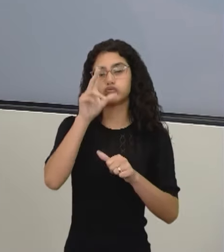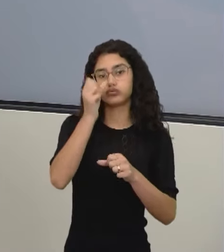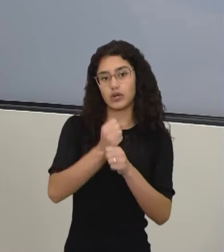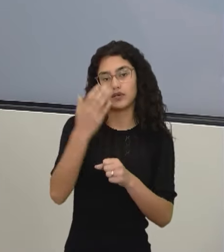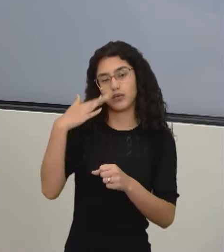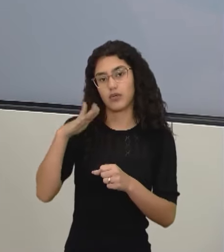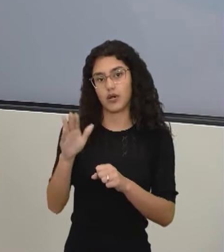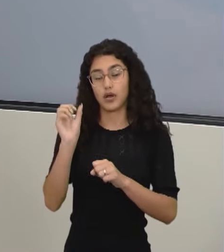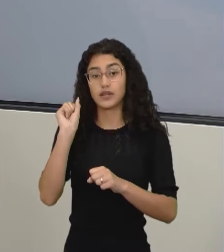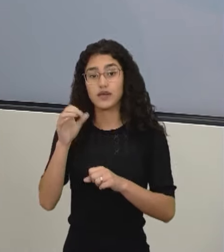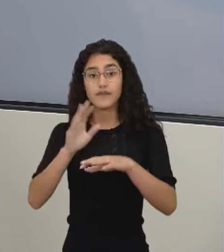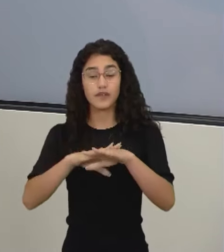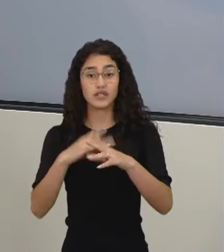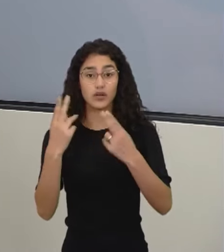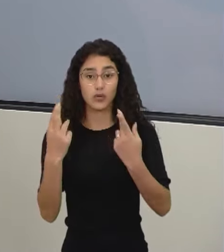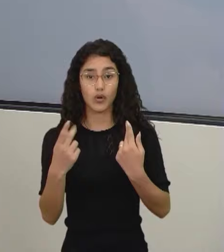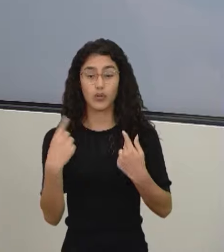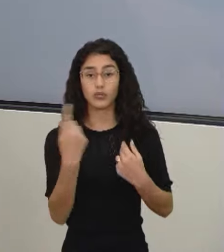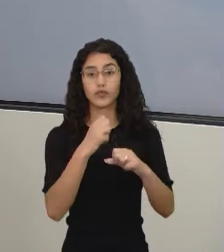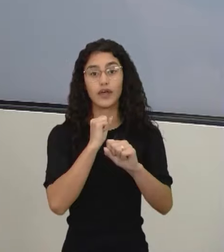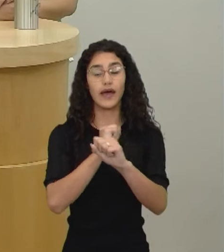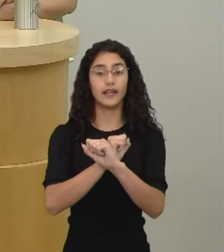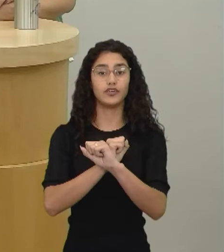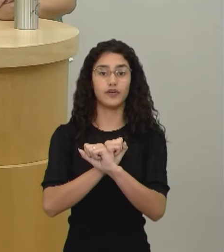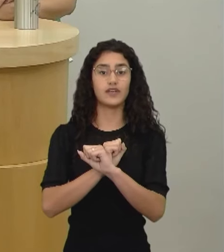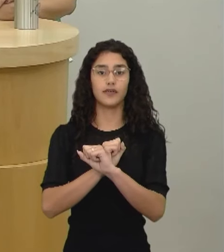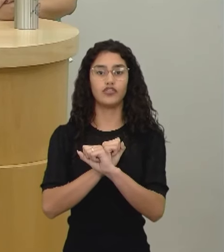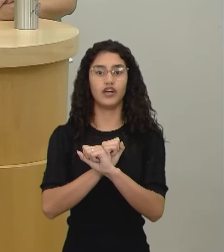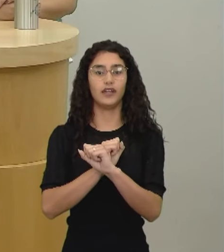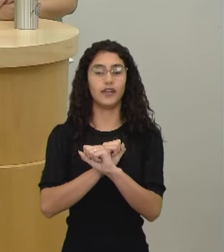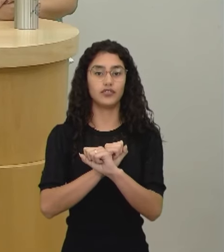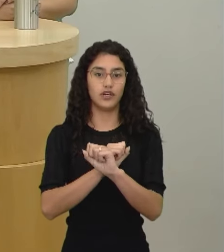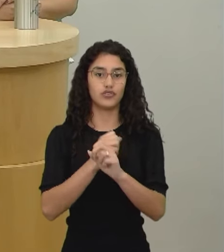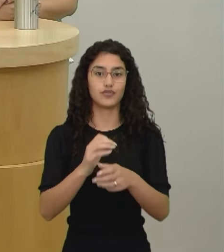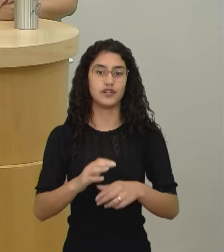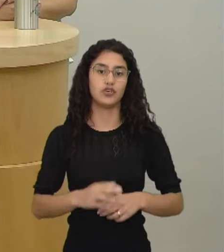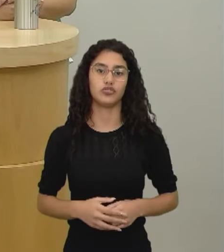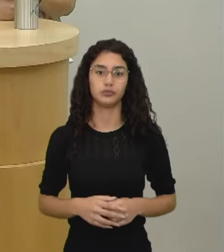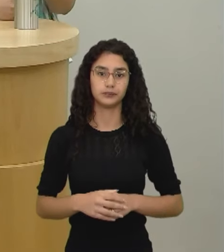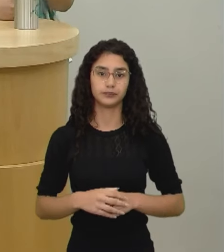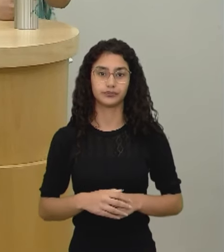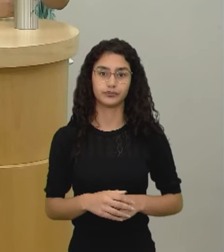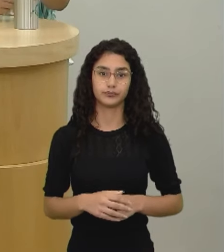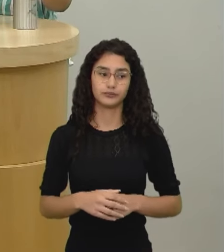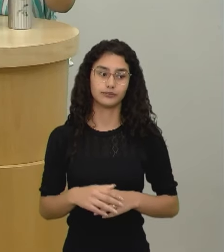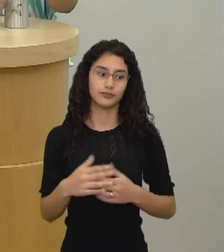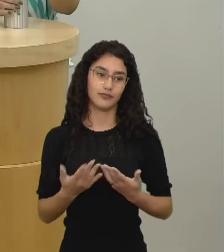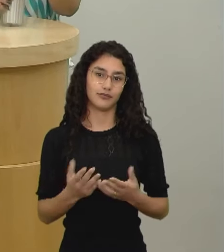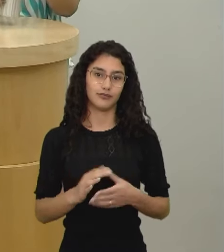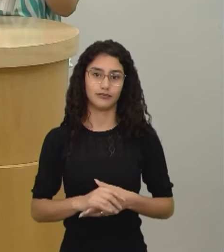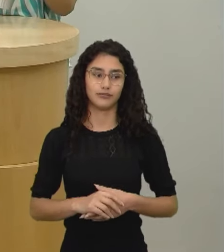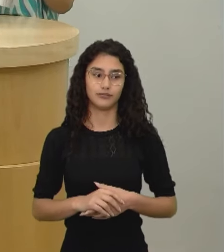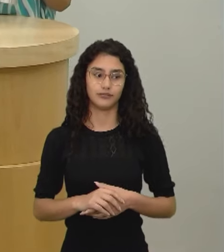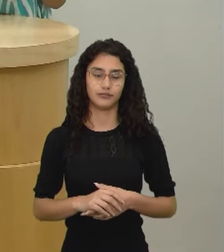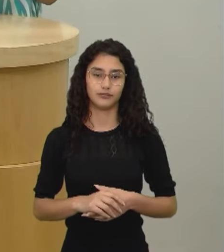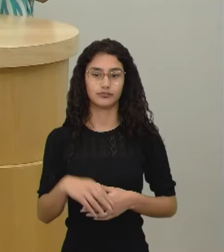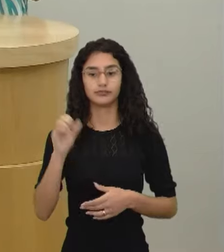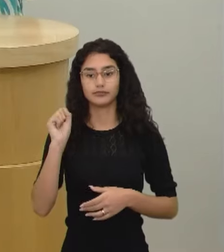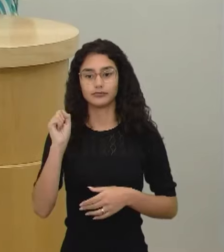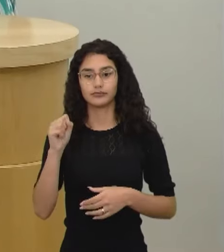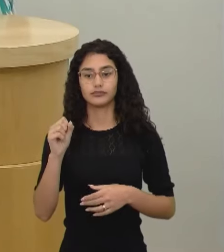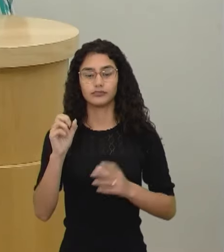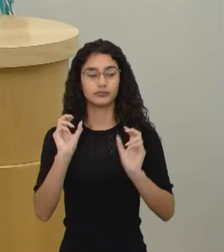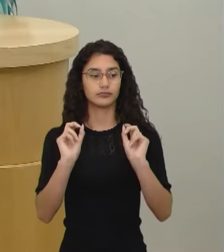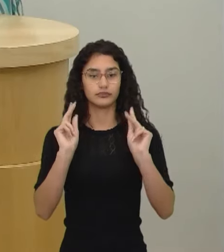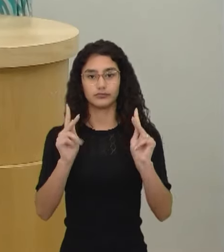Porque se ele tá fazendo a mesma força que eu tô fazendo, a gente empaca. Exato, não vai pro lugar, nem pro outro. Exato. Quase que eu engasguei de novo aqui. Não, tá tudo sob